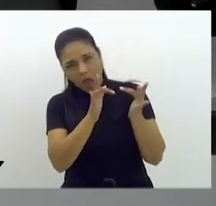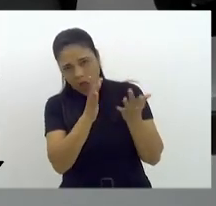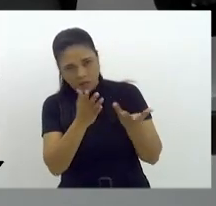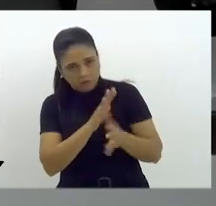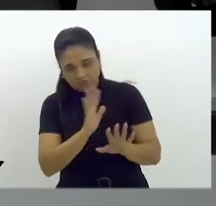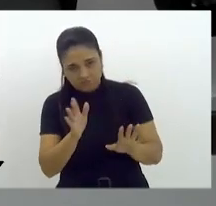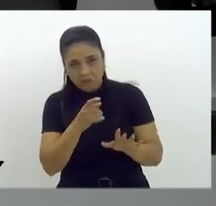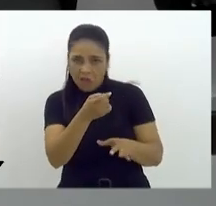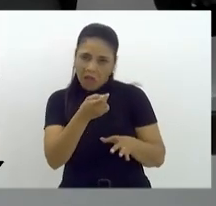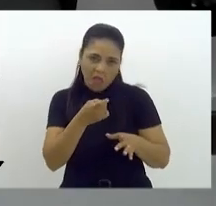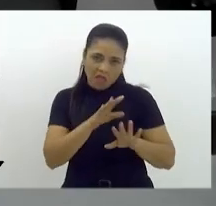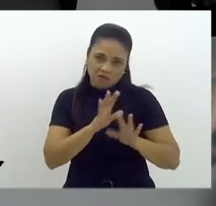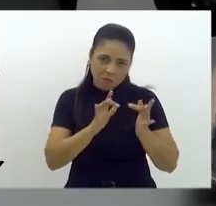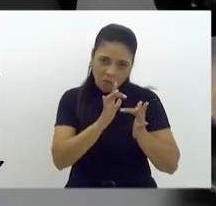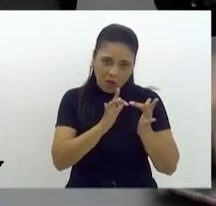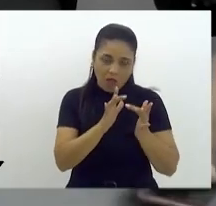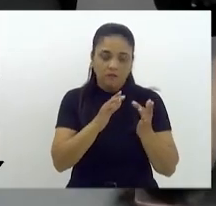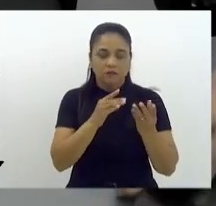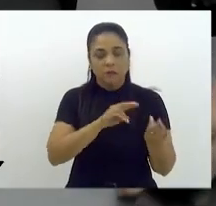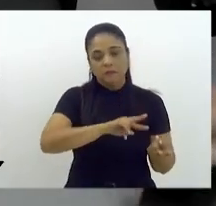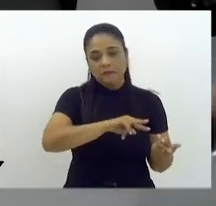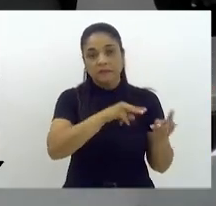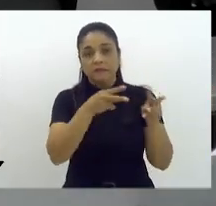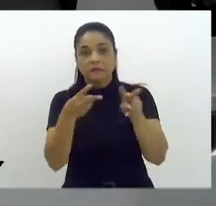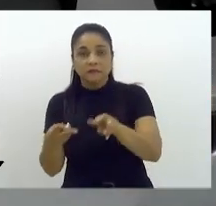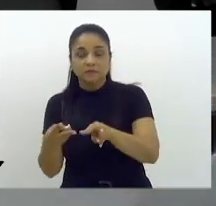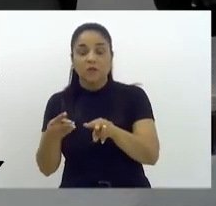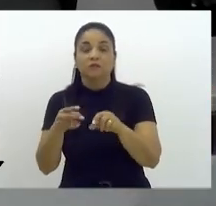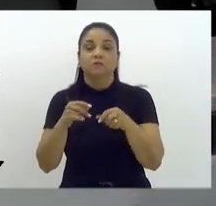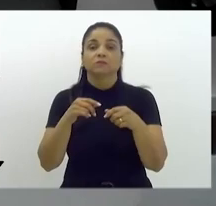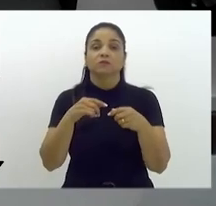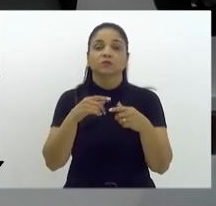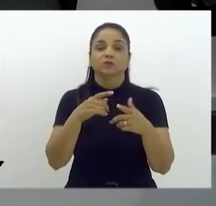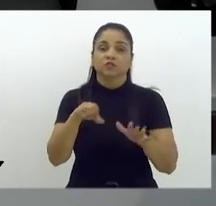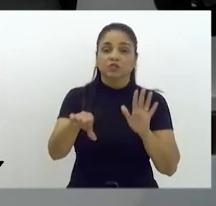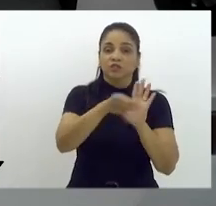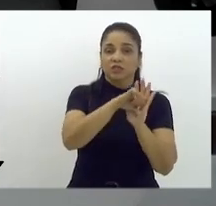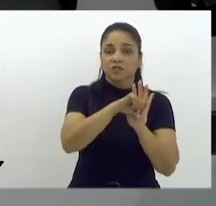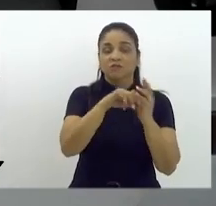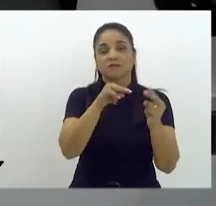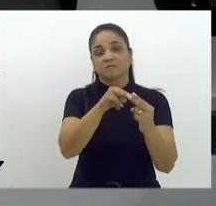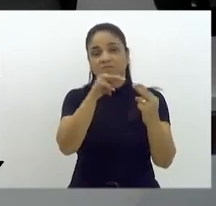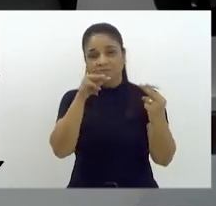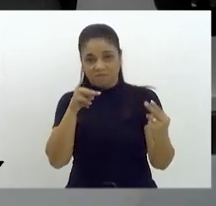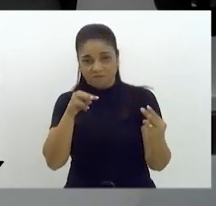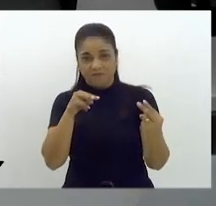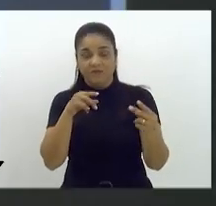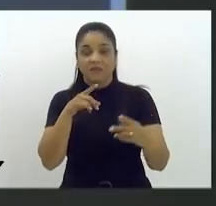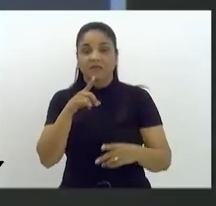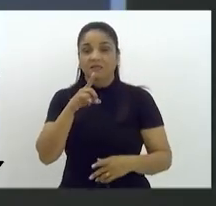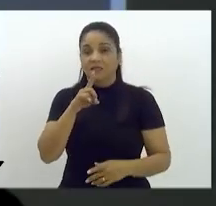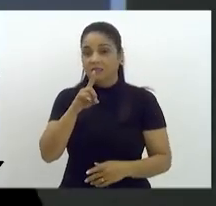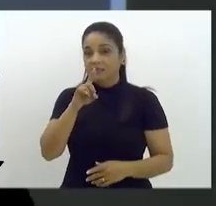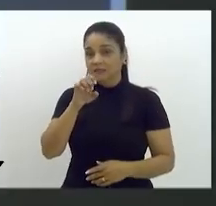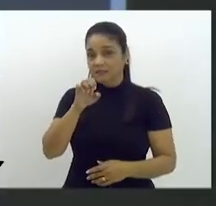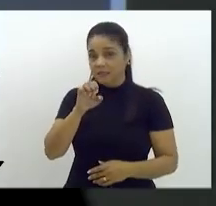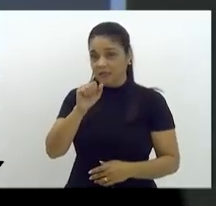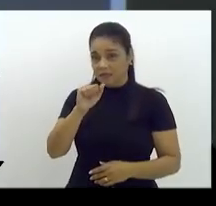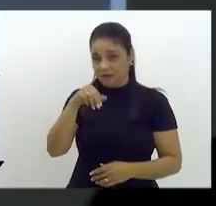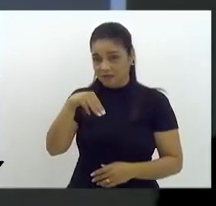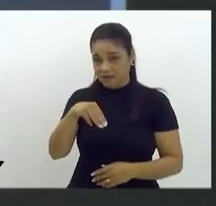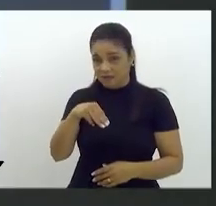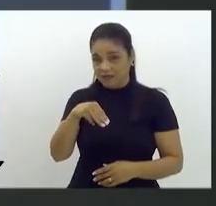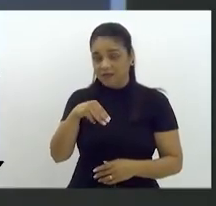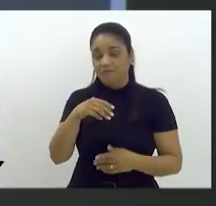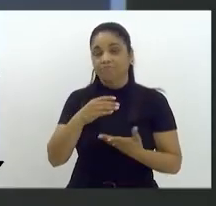isso se transporta para os crime cibernéticos E aí na adã nós temos nós não entregamos tanto na investigação